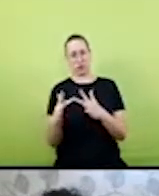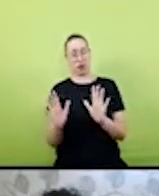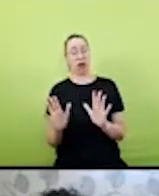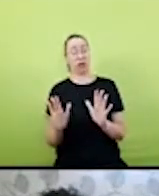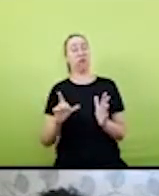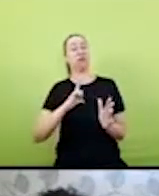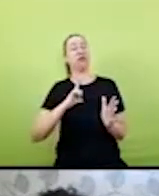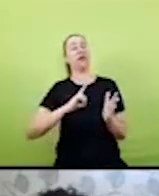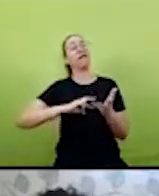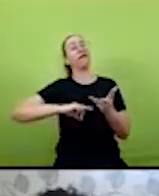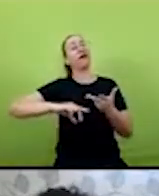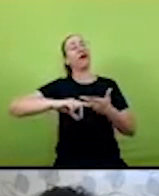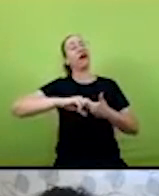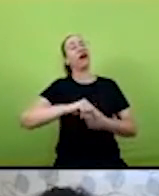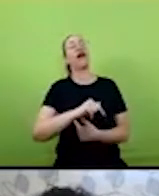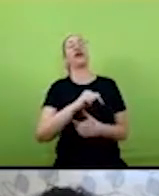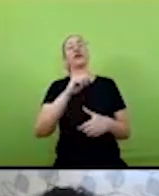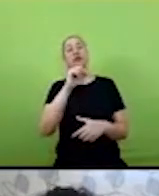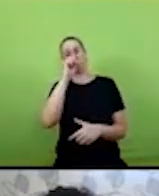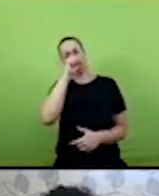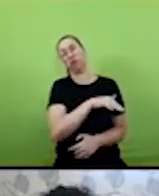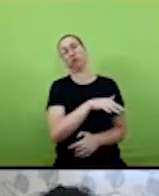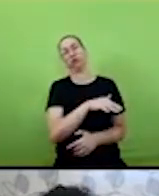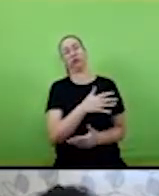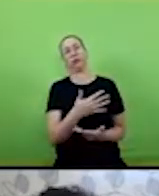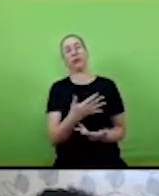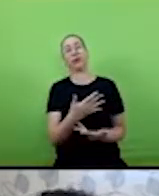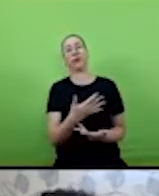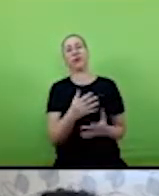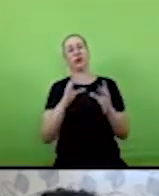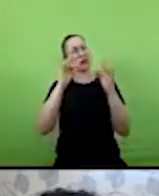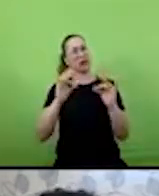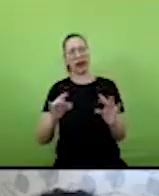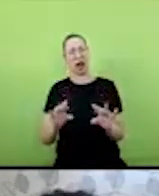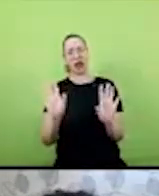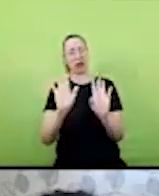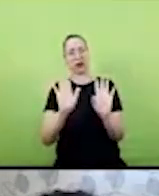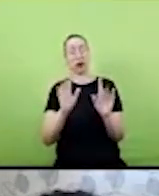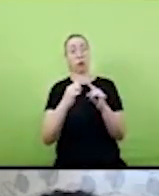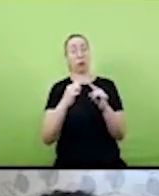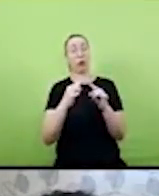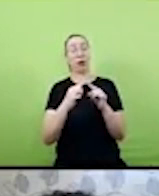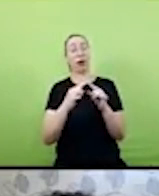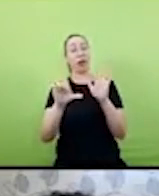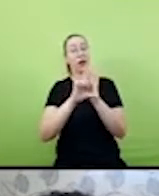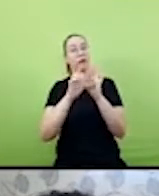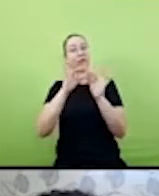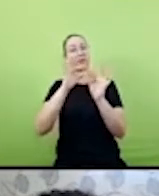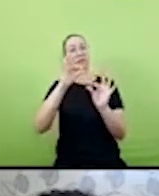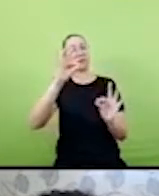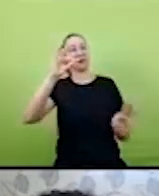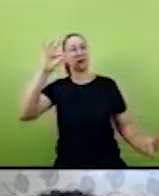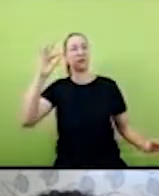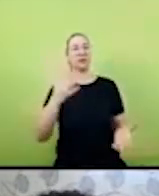também são tratadas como estupro. Eu não vou entrar nesses detalhes, porque, né, as leis são extensas. A lei do